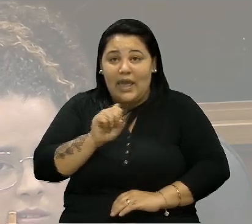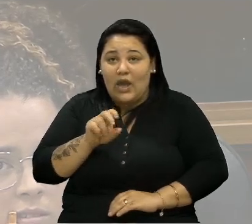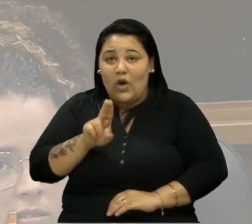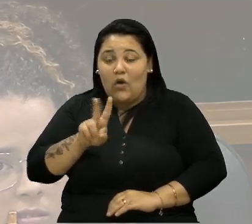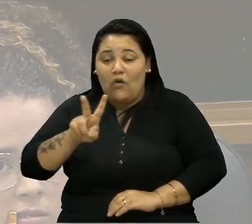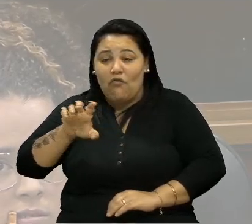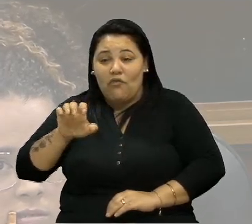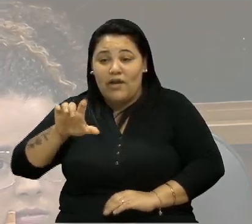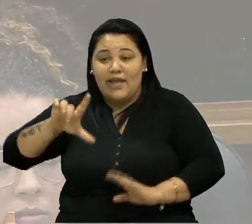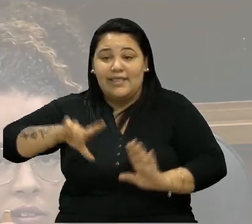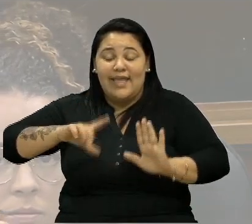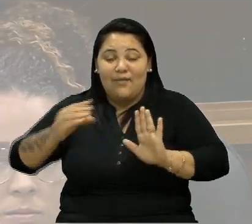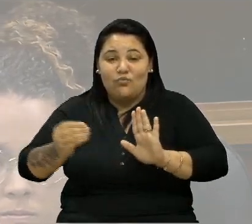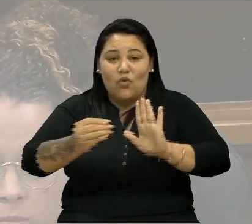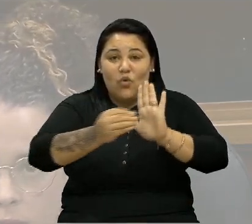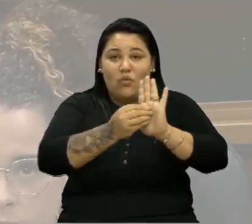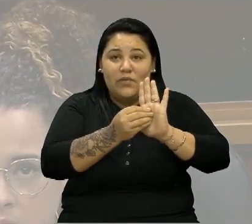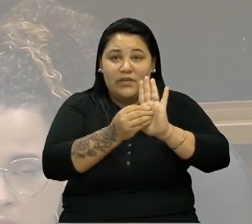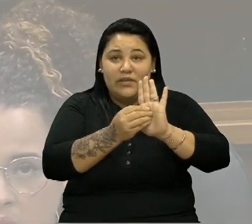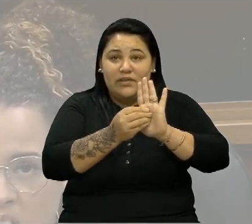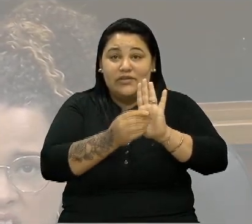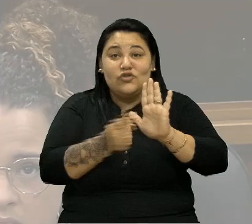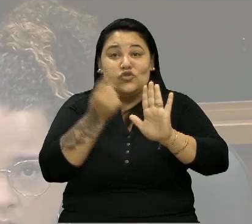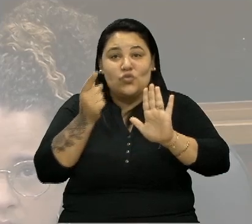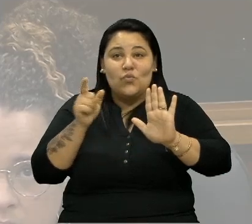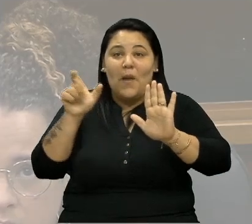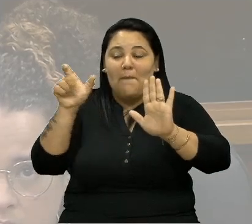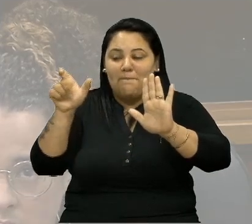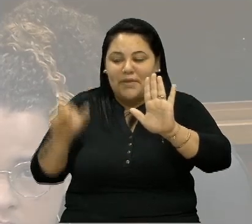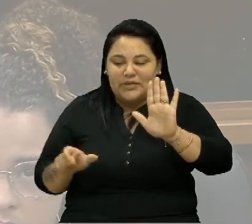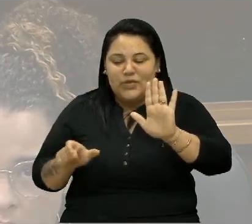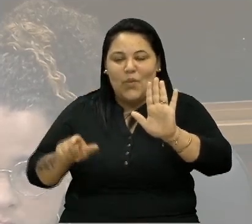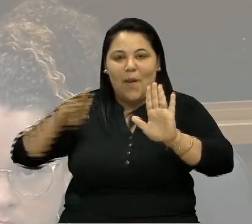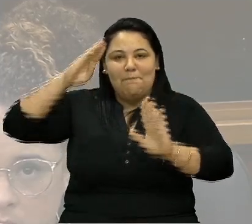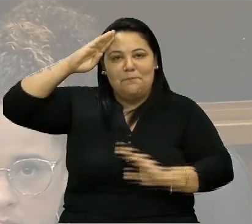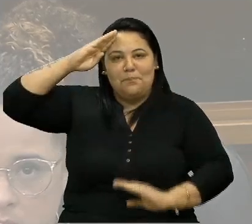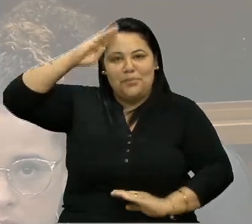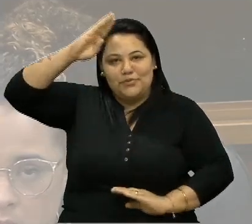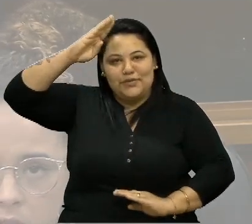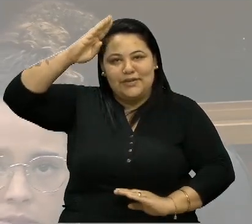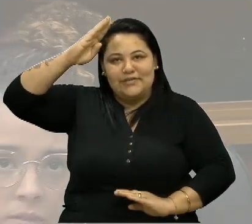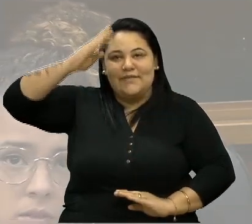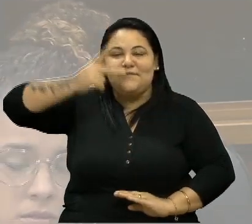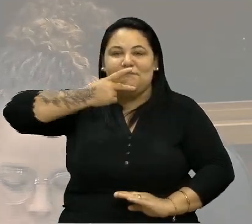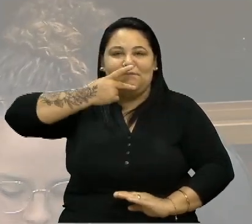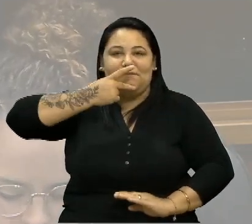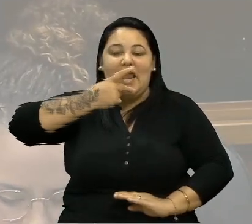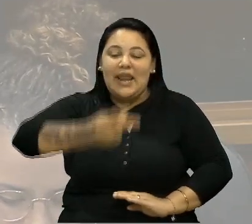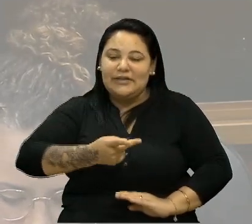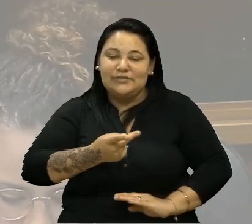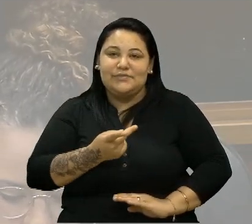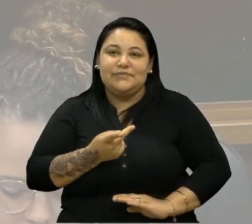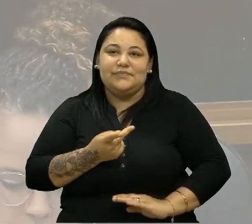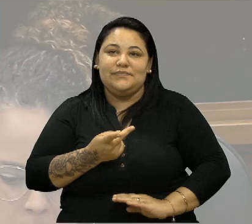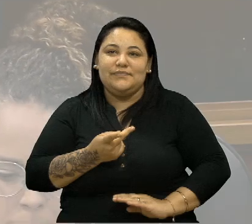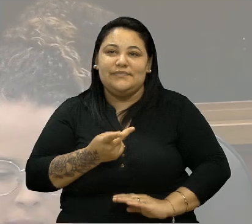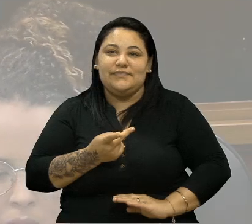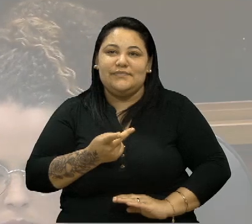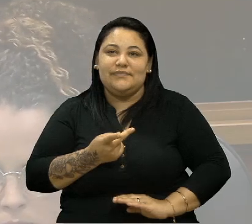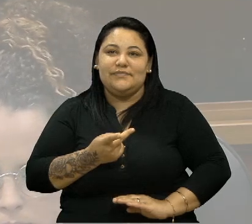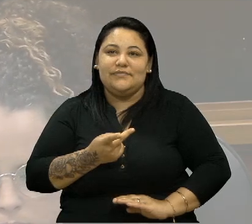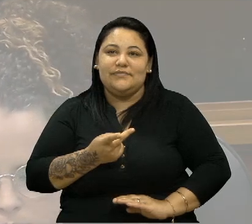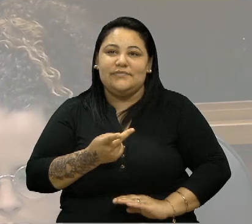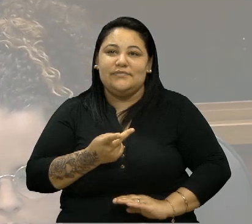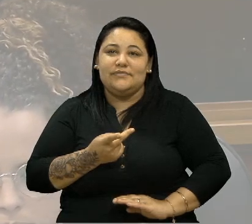tem um comentário de uma pessoa bolsonarista fazendo